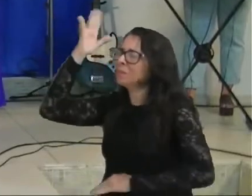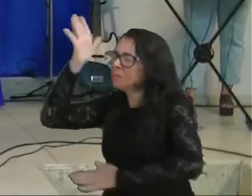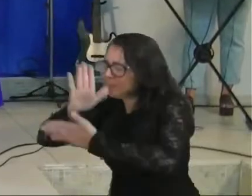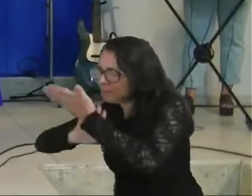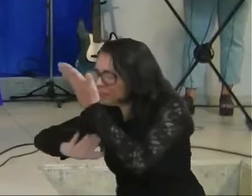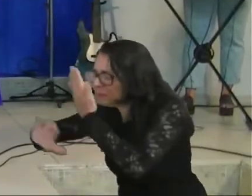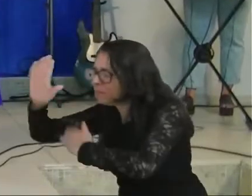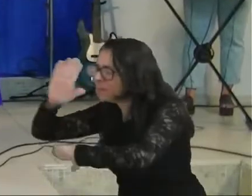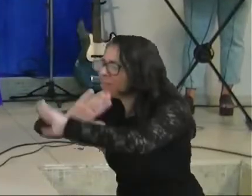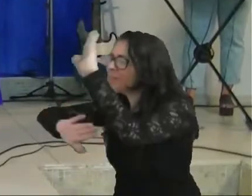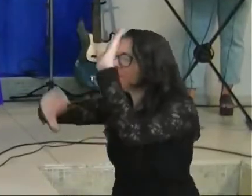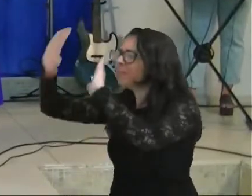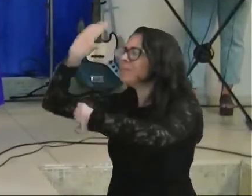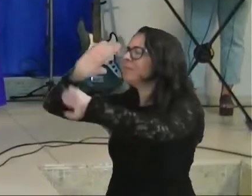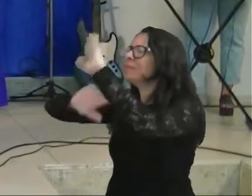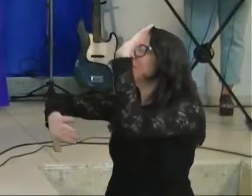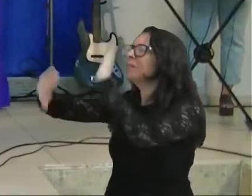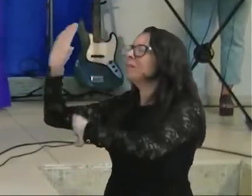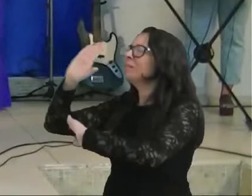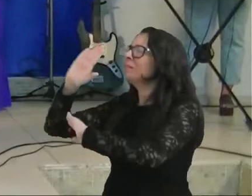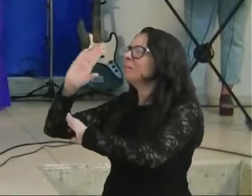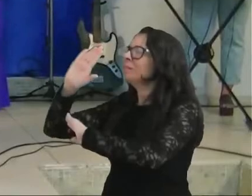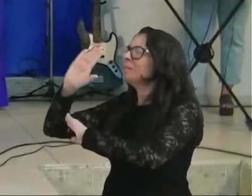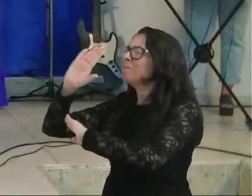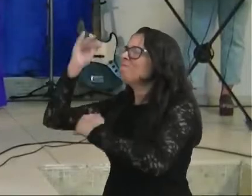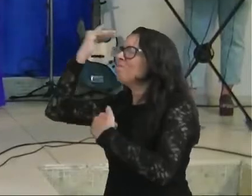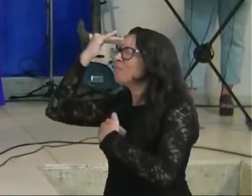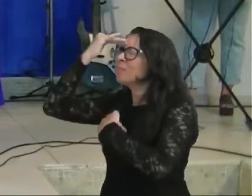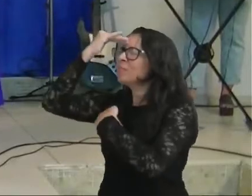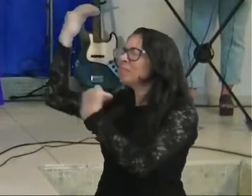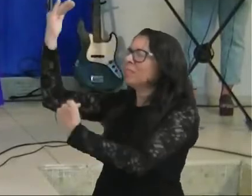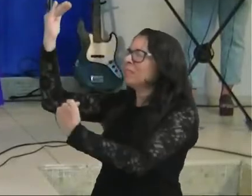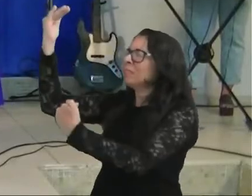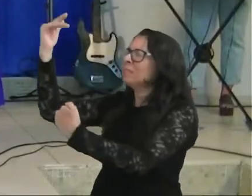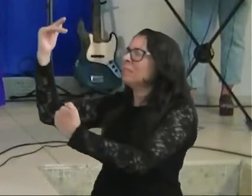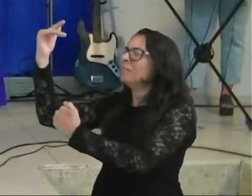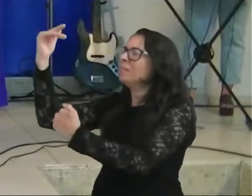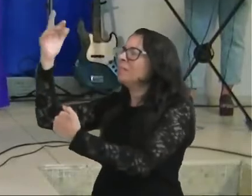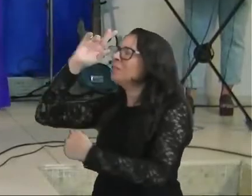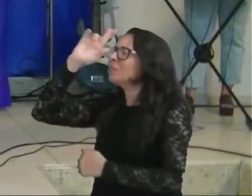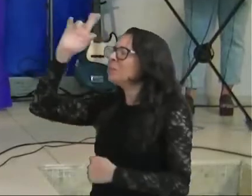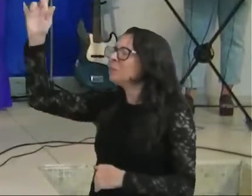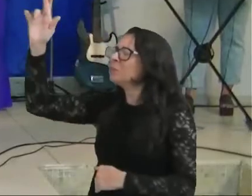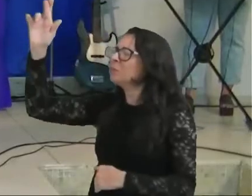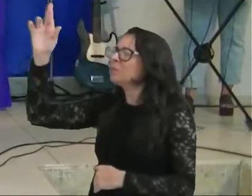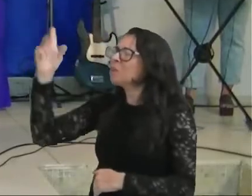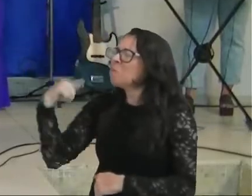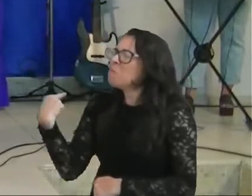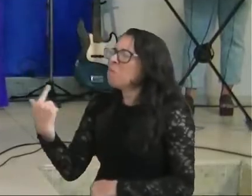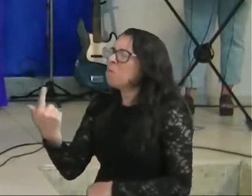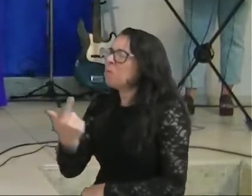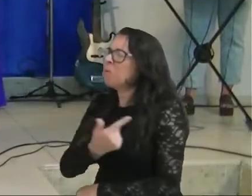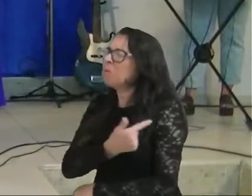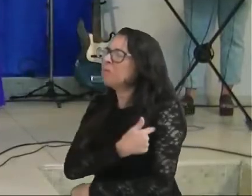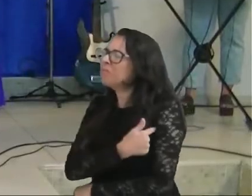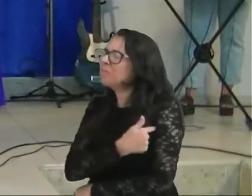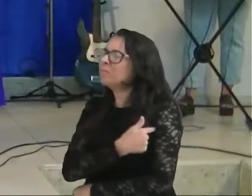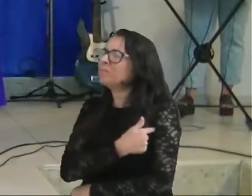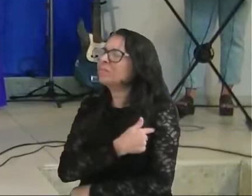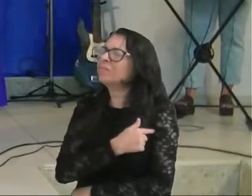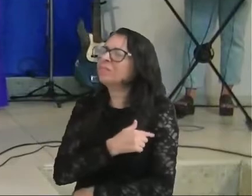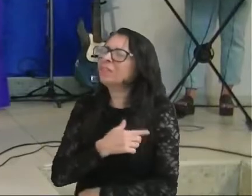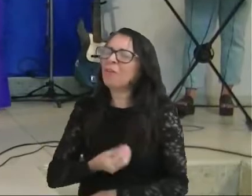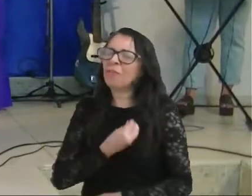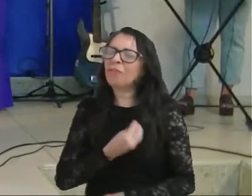vida, Senhor, de cada esposa de pastor. Eu te agradeço, ó Deus, pela vida dos missionários, dos pastores, ó Pai, que